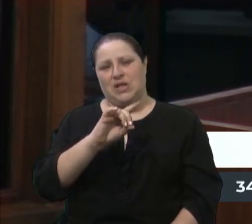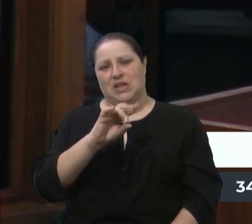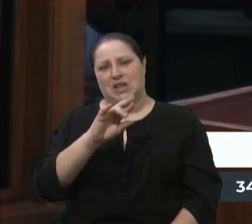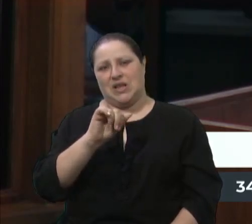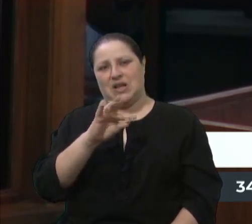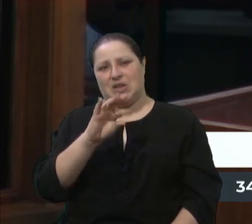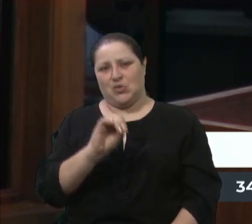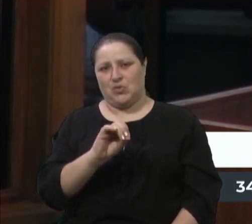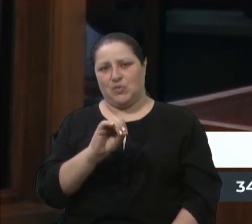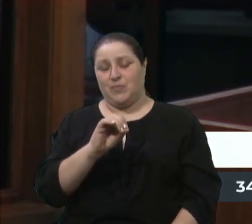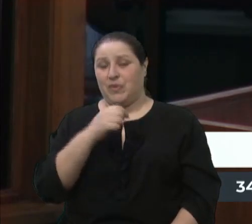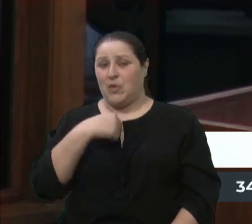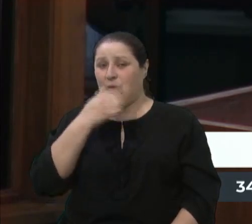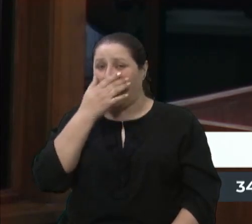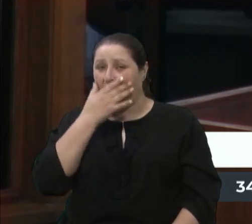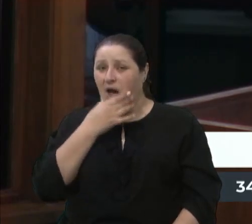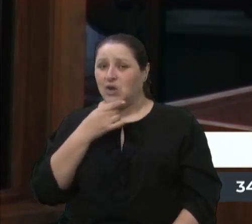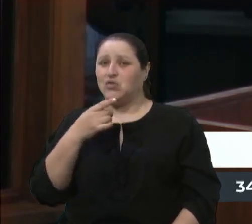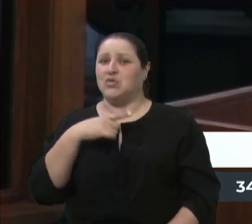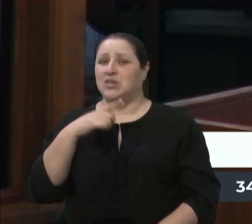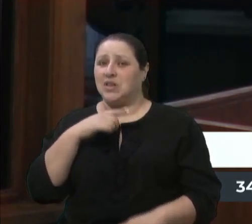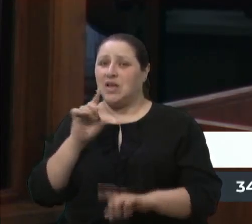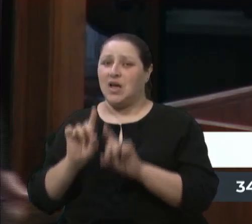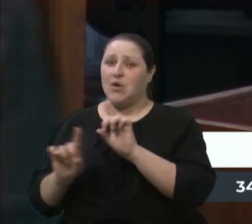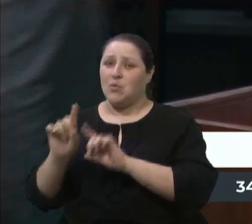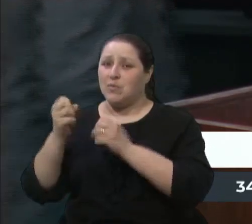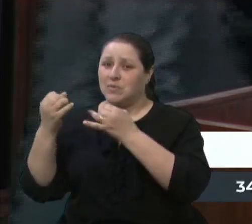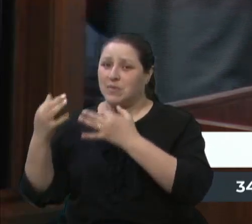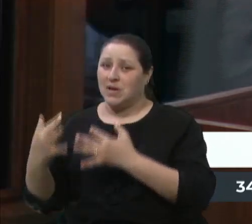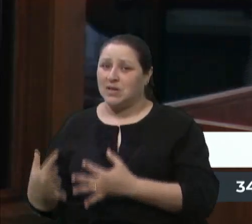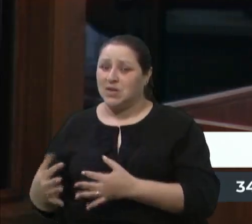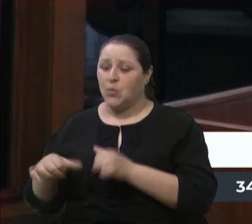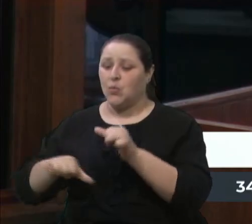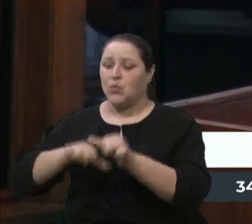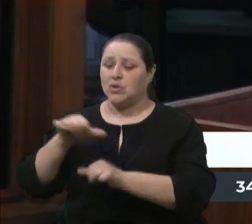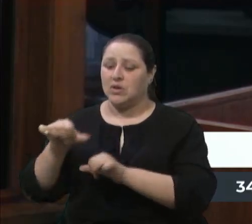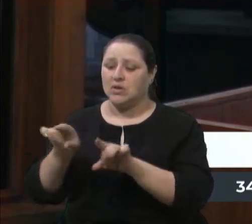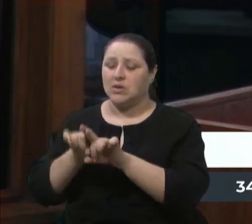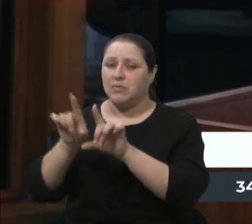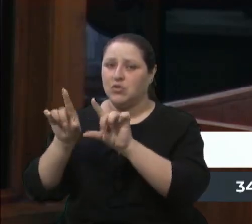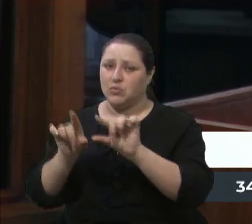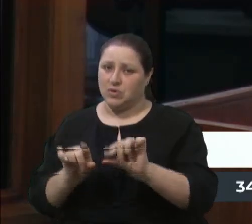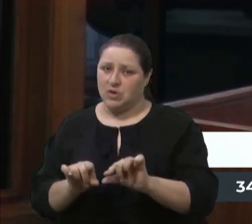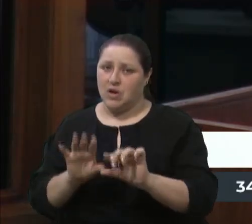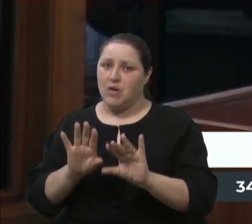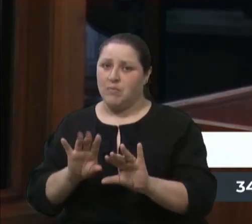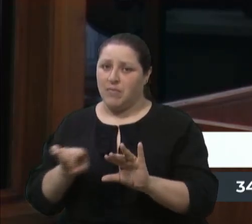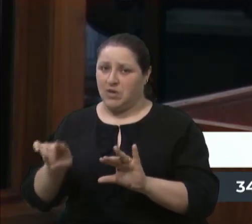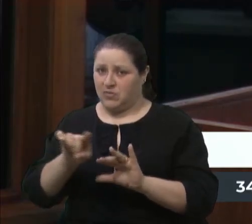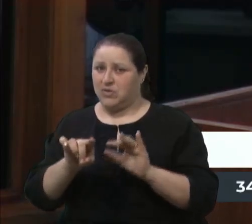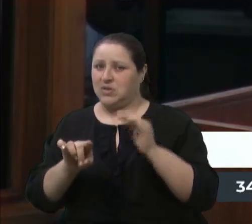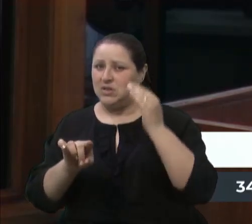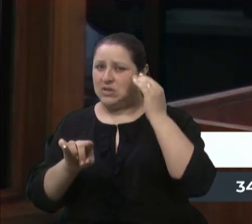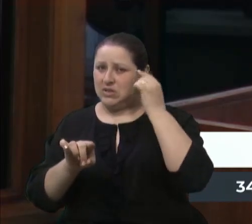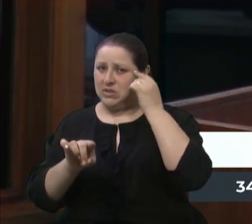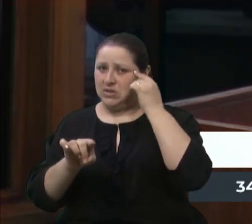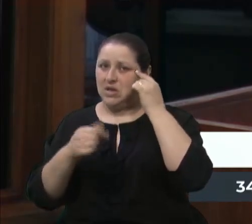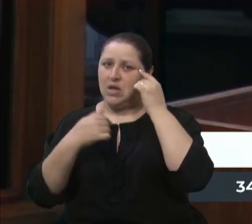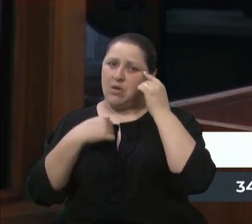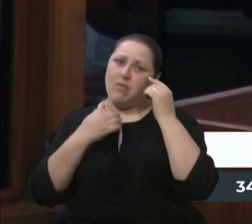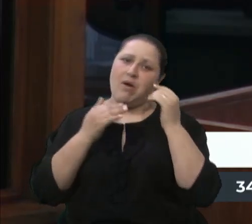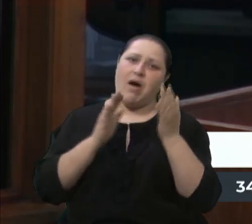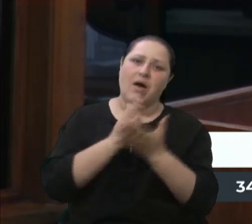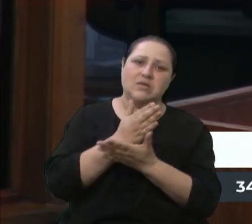alguma justificativa para essa mudança e essa diminuição. Mas vocês vão de convir, eu eventualmente cozinho em casa,